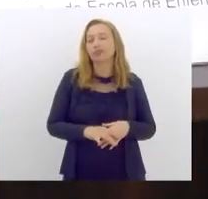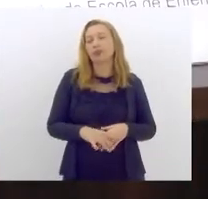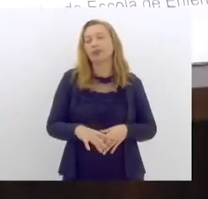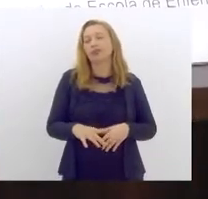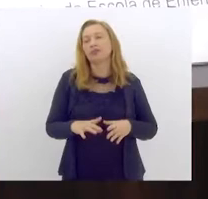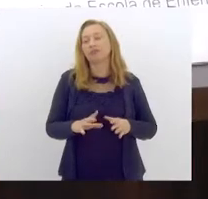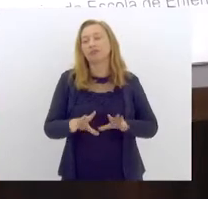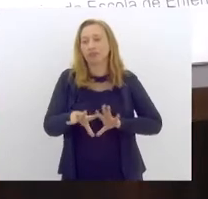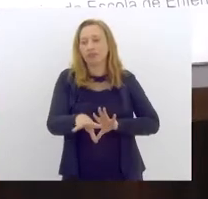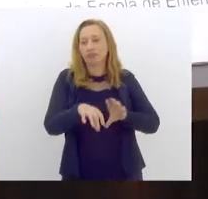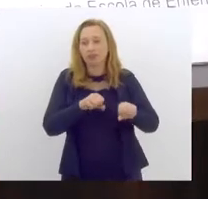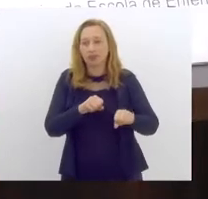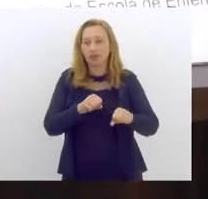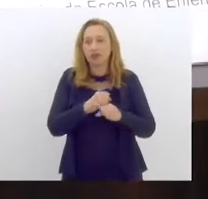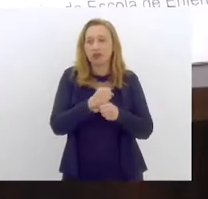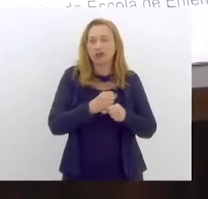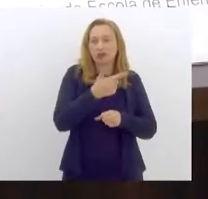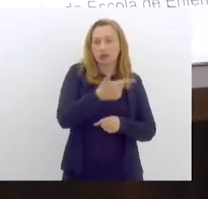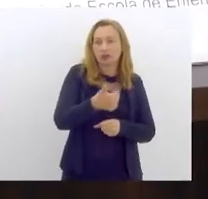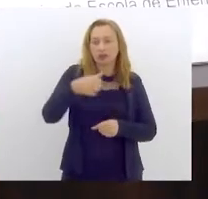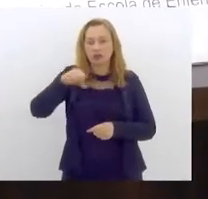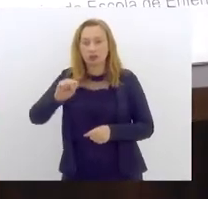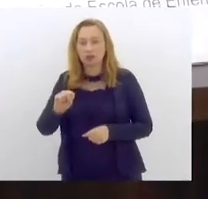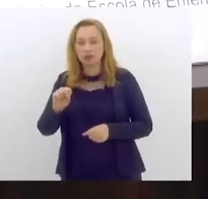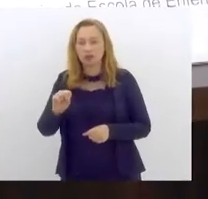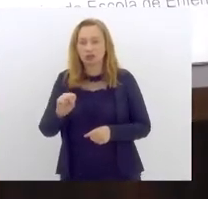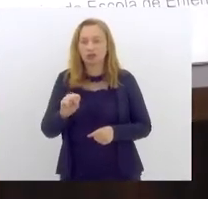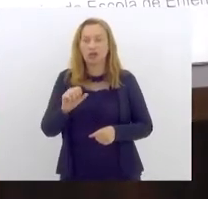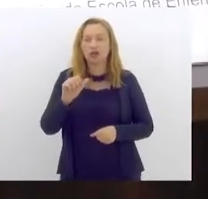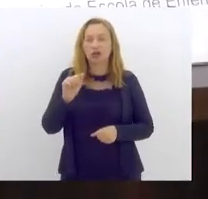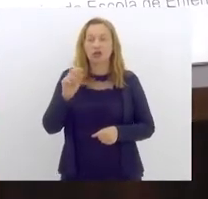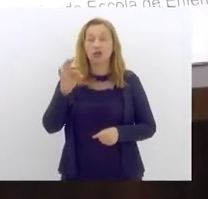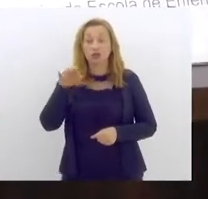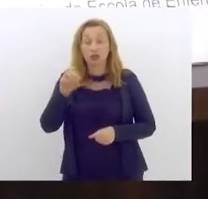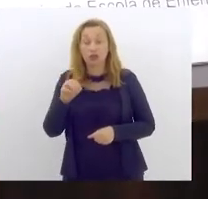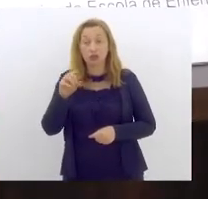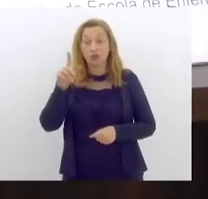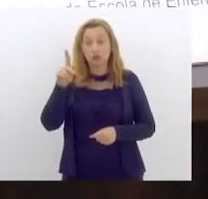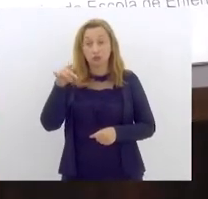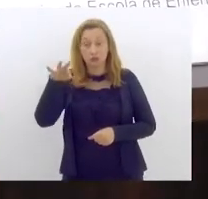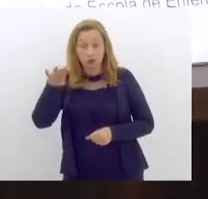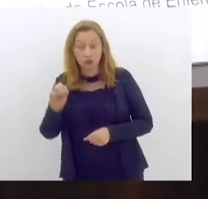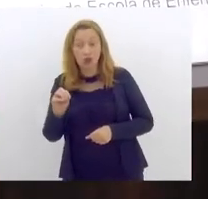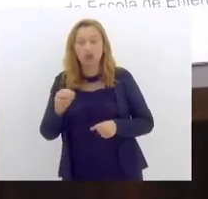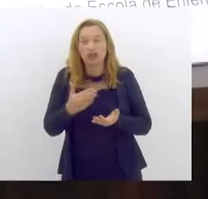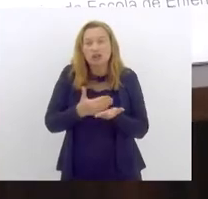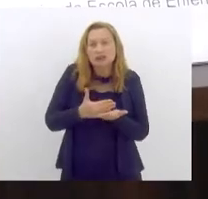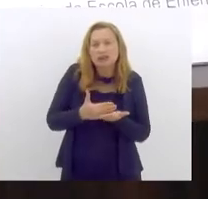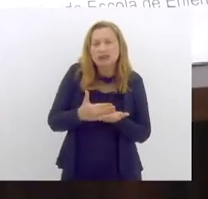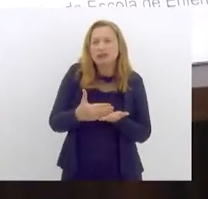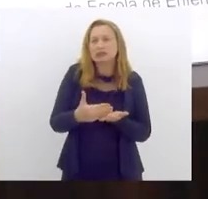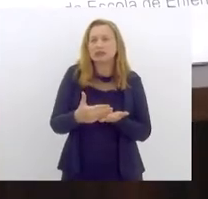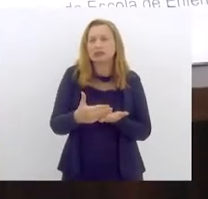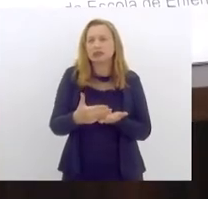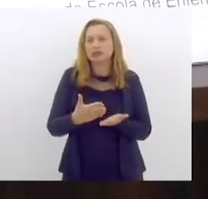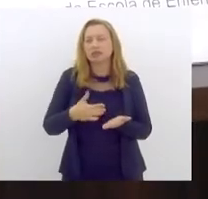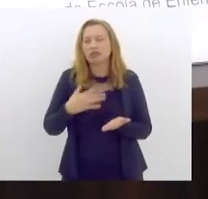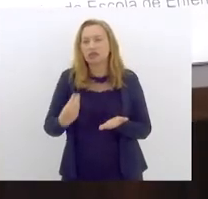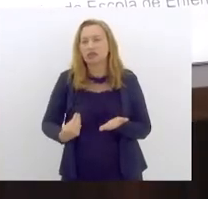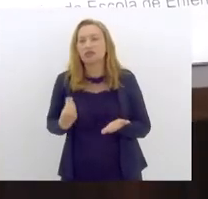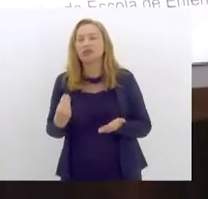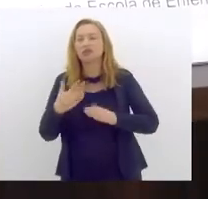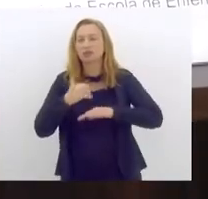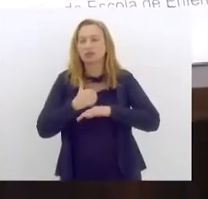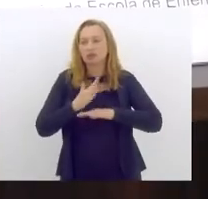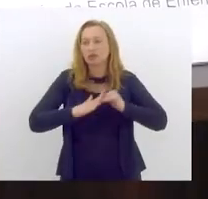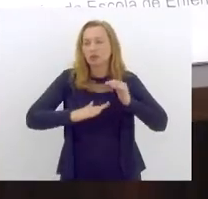acabado de me formar em 2018 lá na Alfredo Pinto então eu tava no início da no início da minha vida profissional